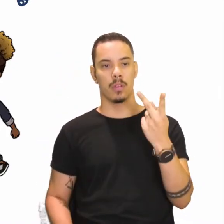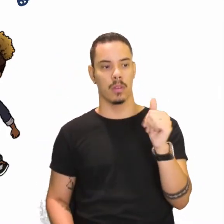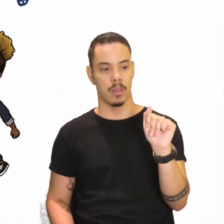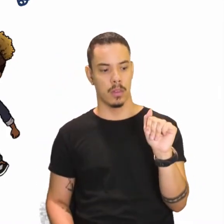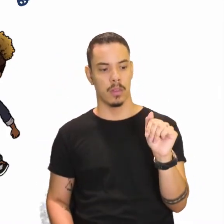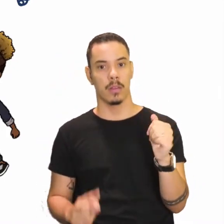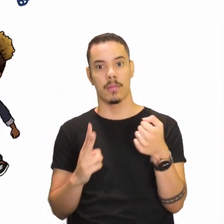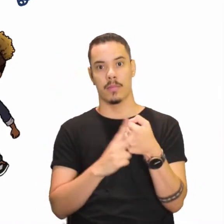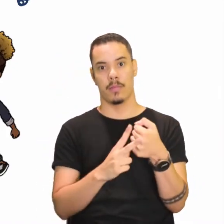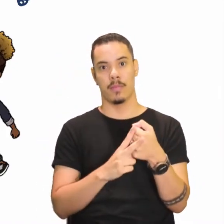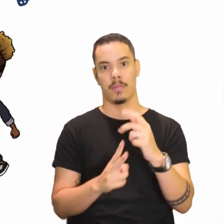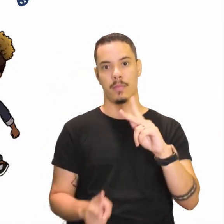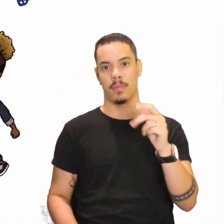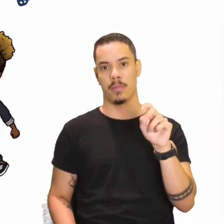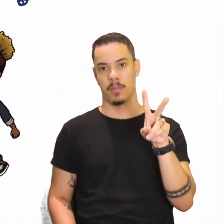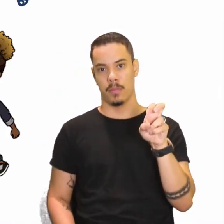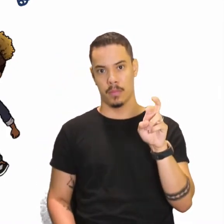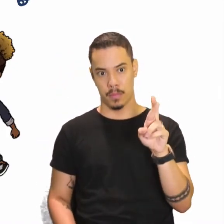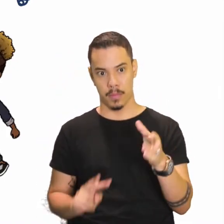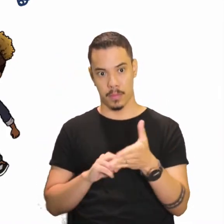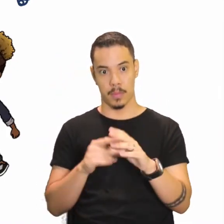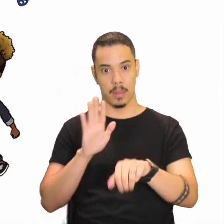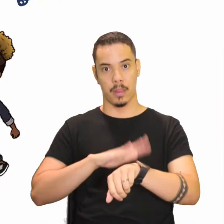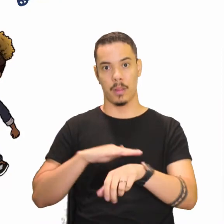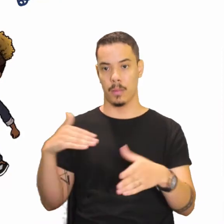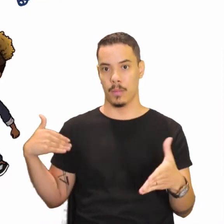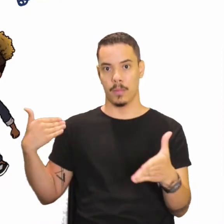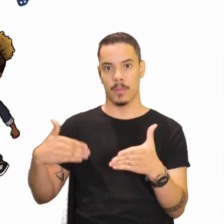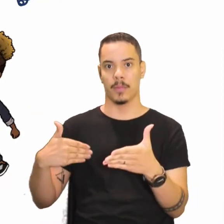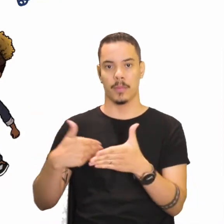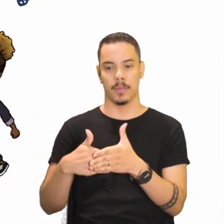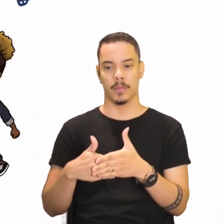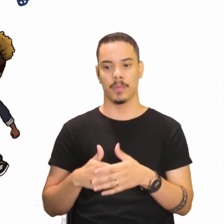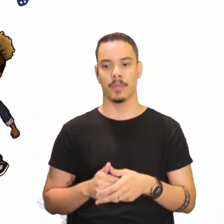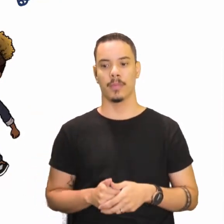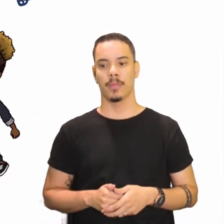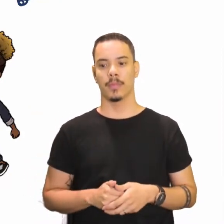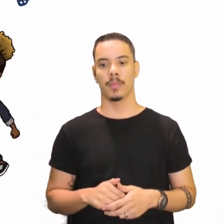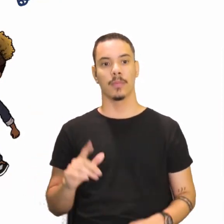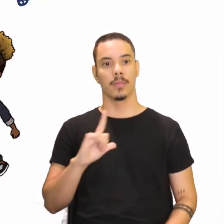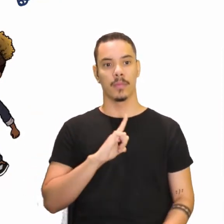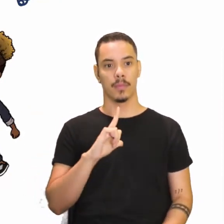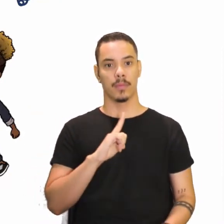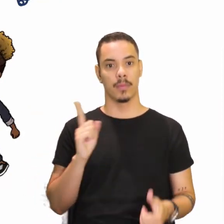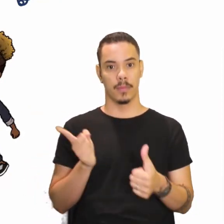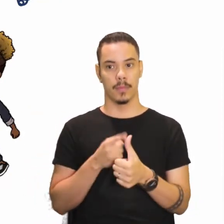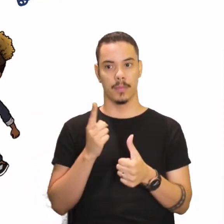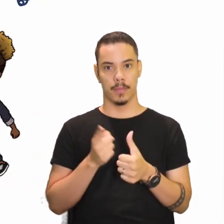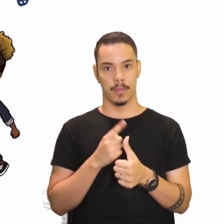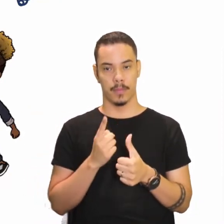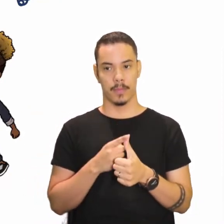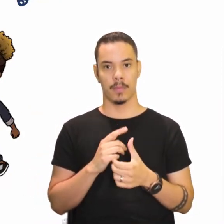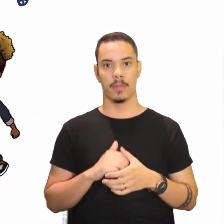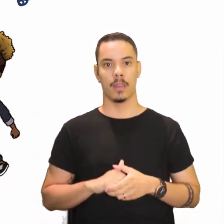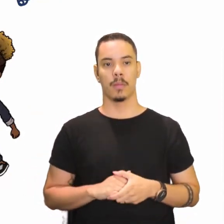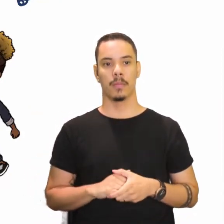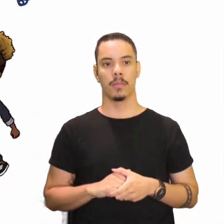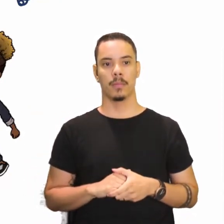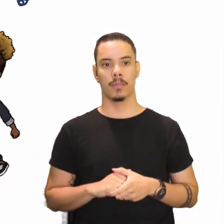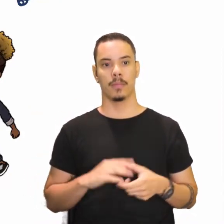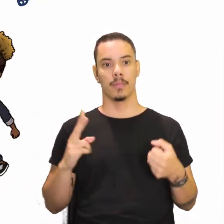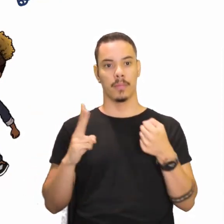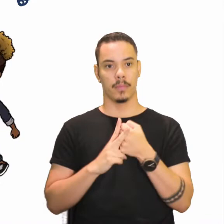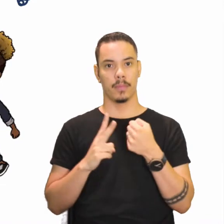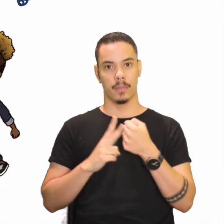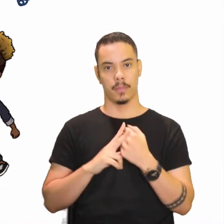o quê? De tempo decorrido, né? Tempo passado. Temos aqui a primeira. o